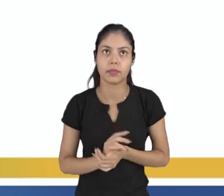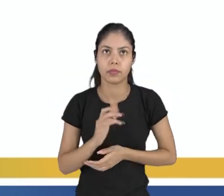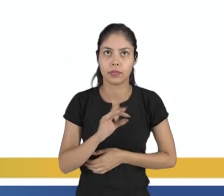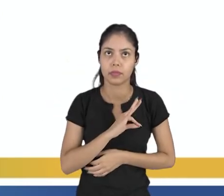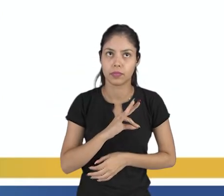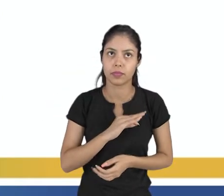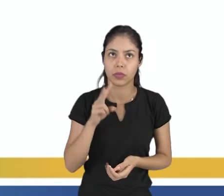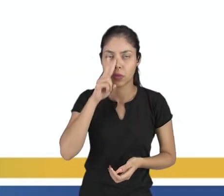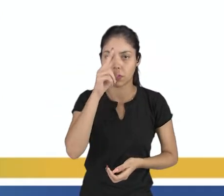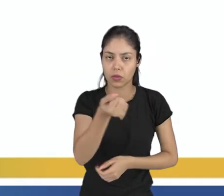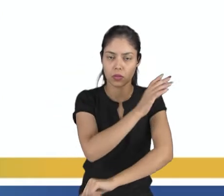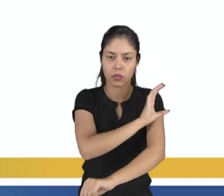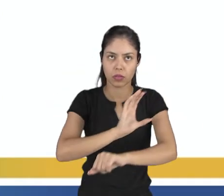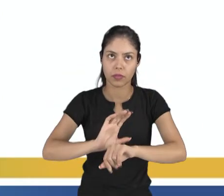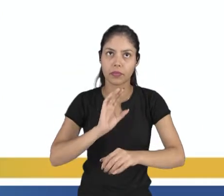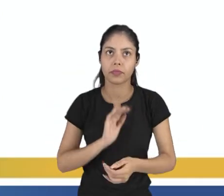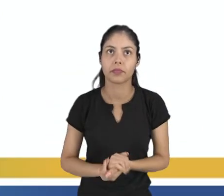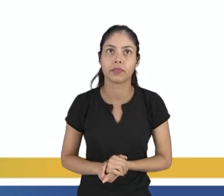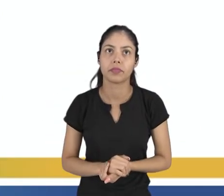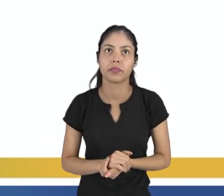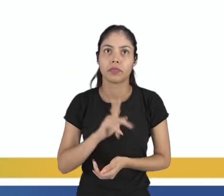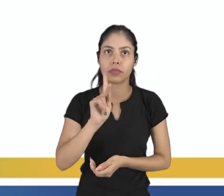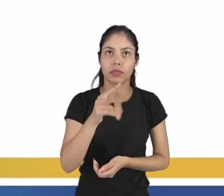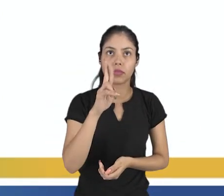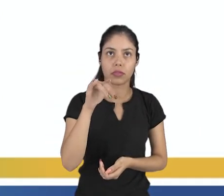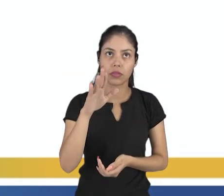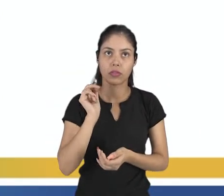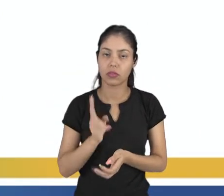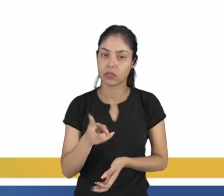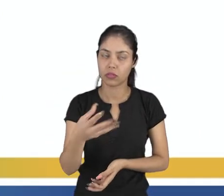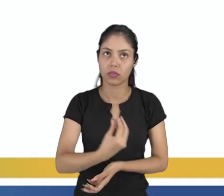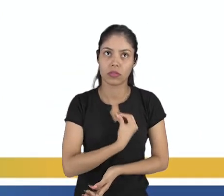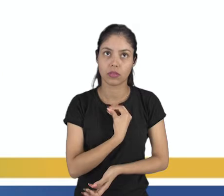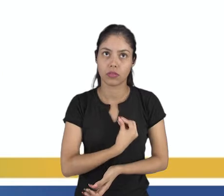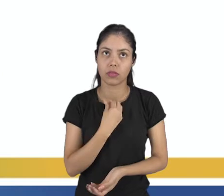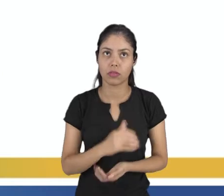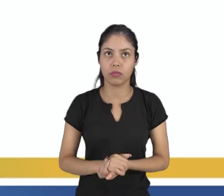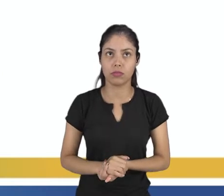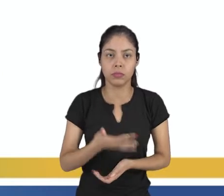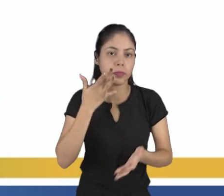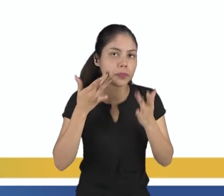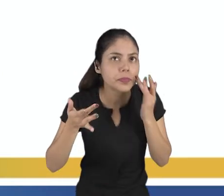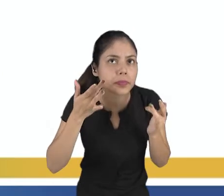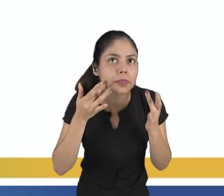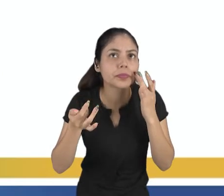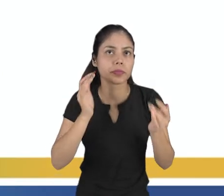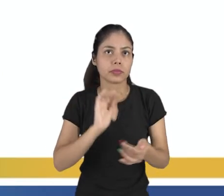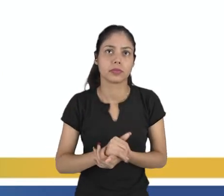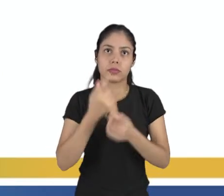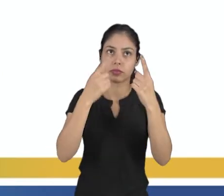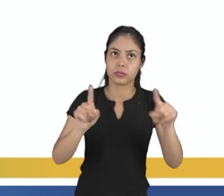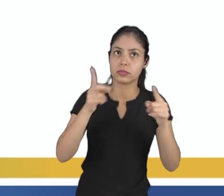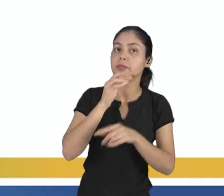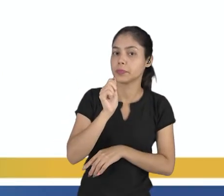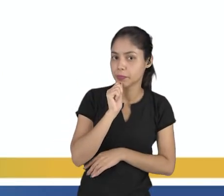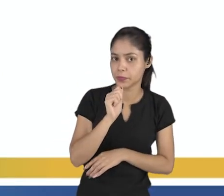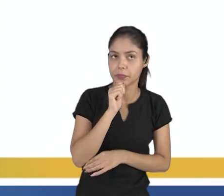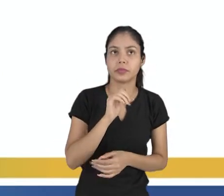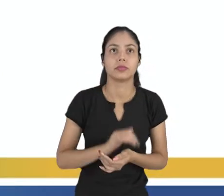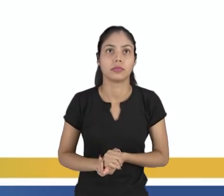militarmente, foi vencido culturalmente e o helenismo continuou a viver. Nas peças de teatro, a música tinha